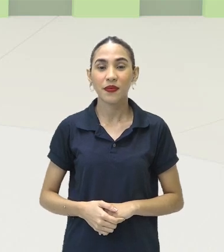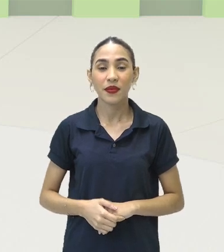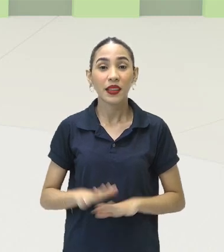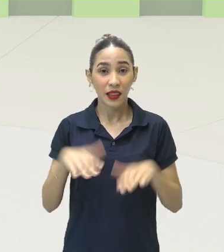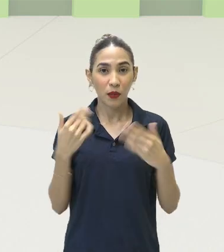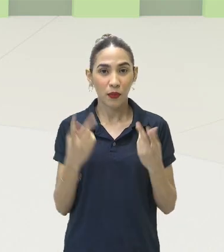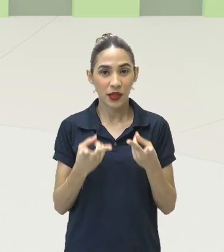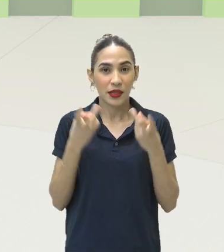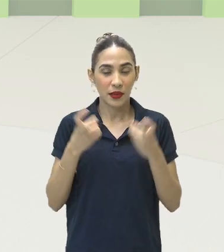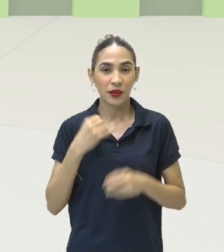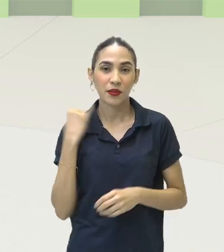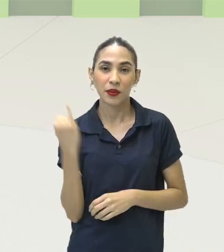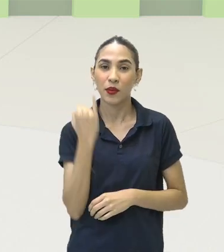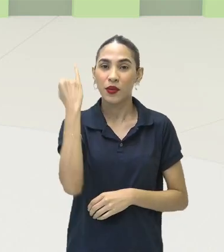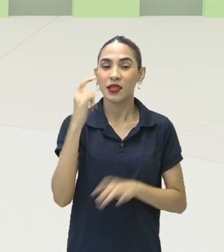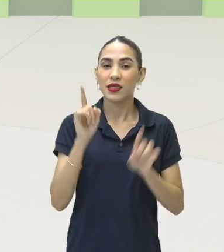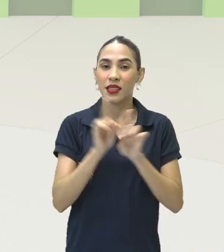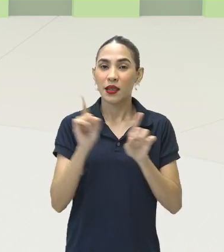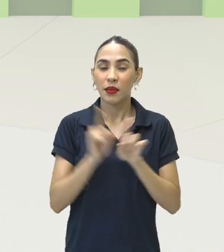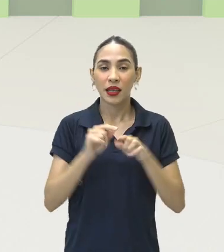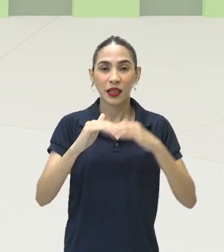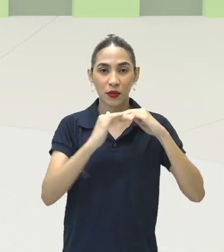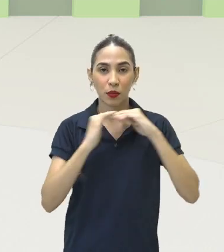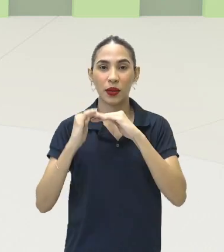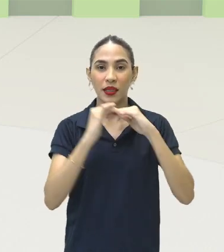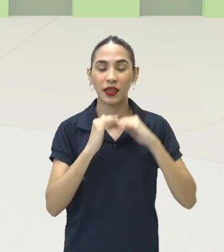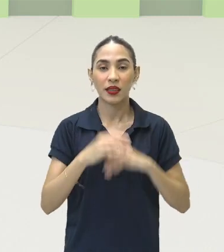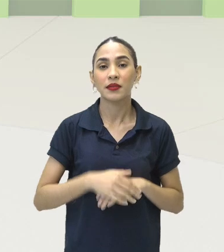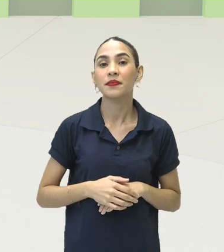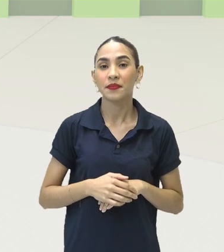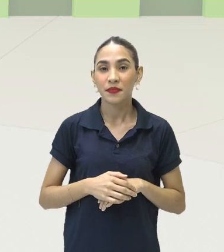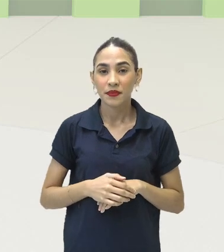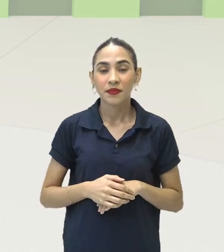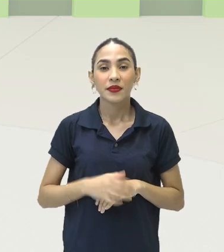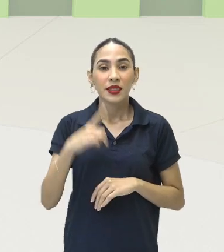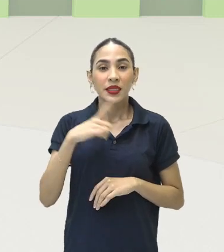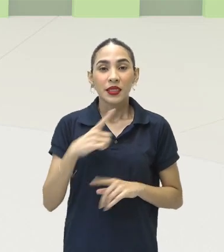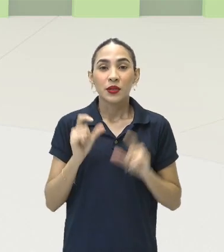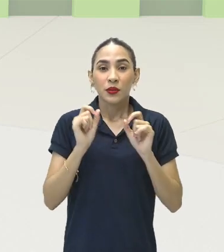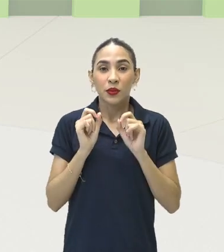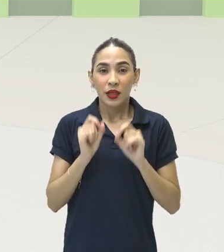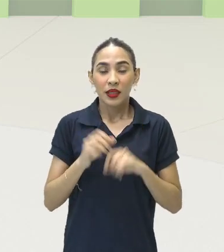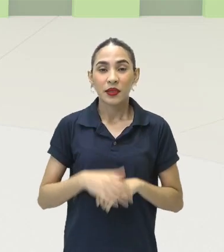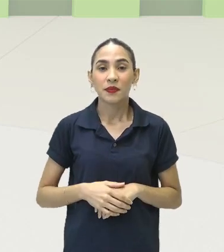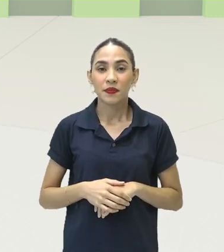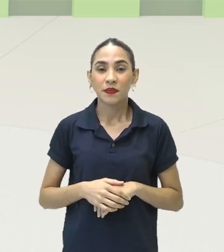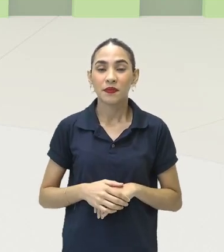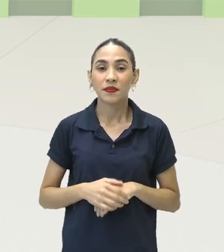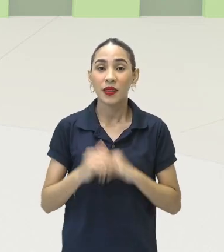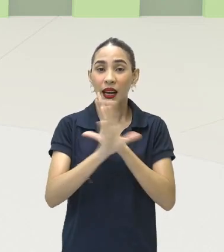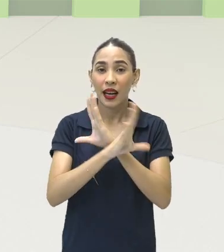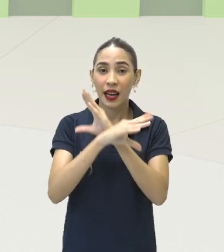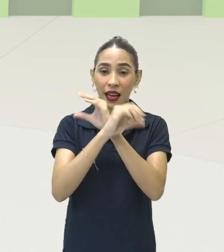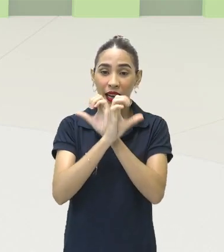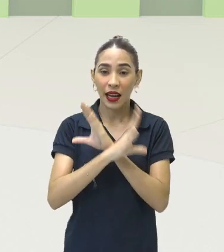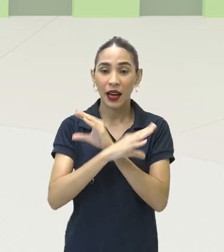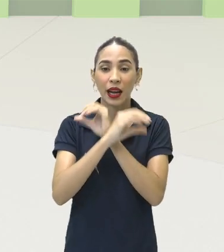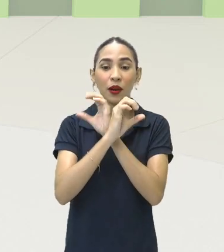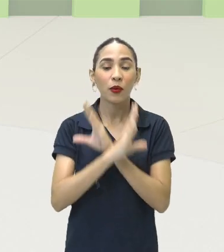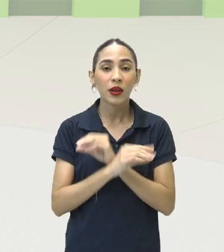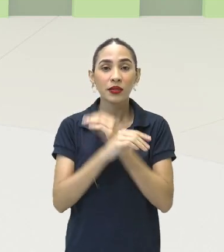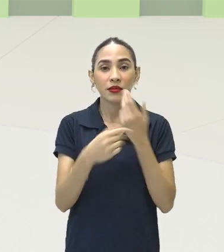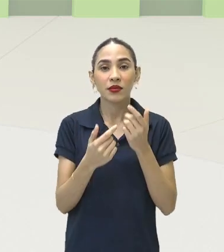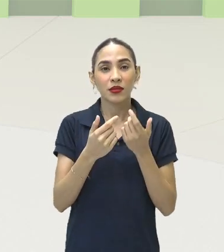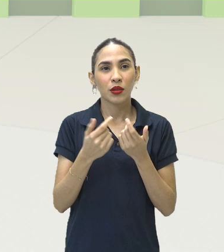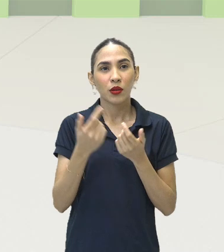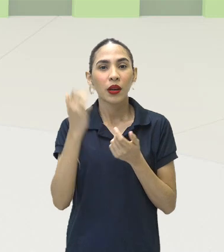Viram a importância também do equilíbrio, né? Mesmo tendo algas, a gente acha que a